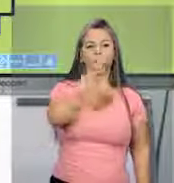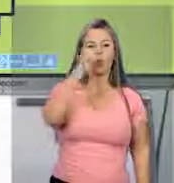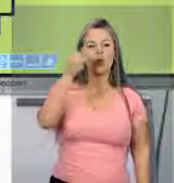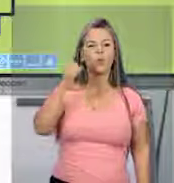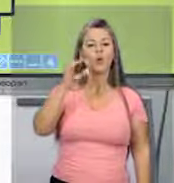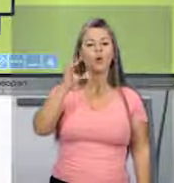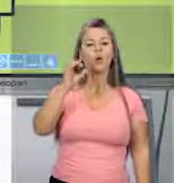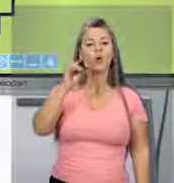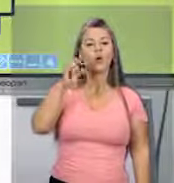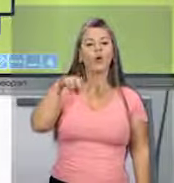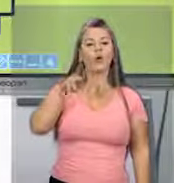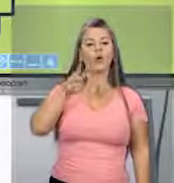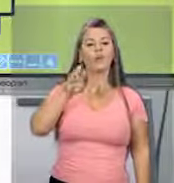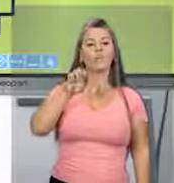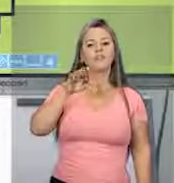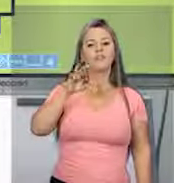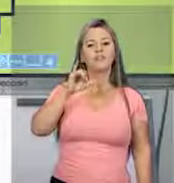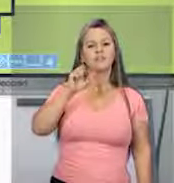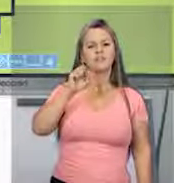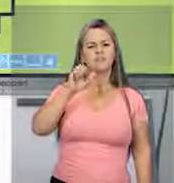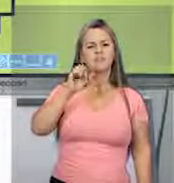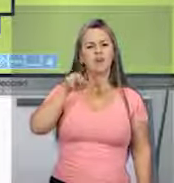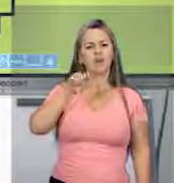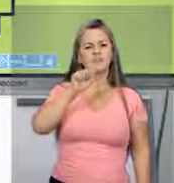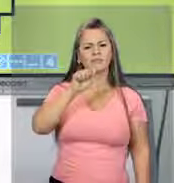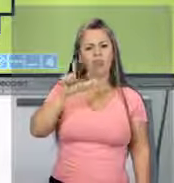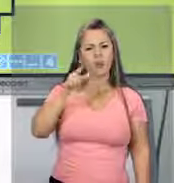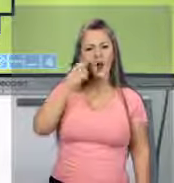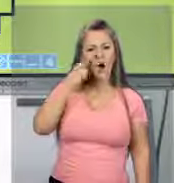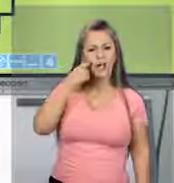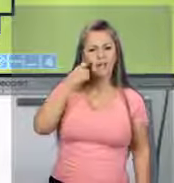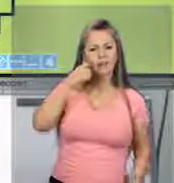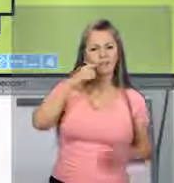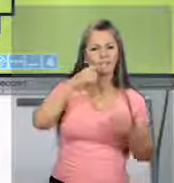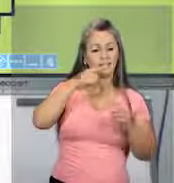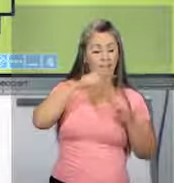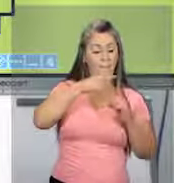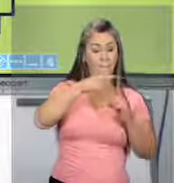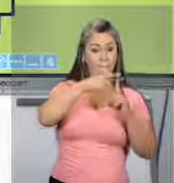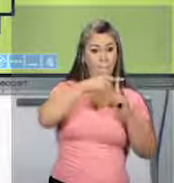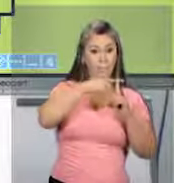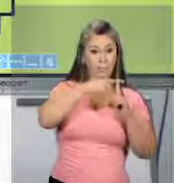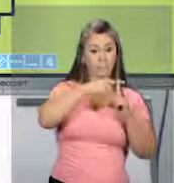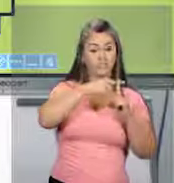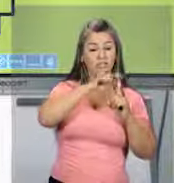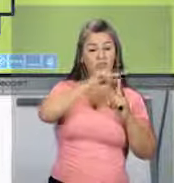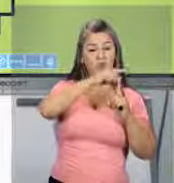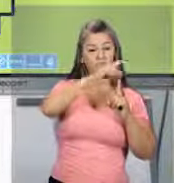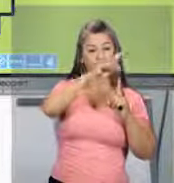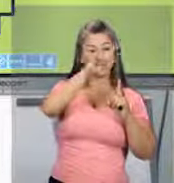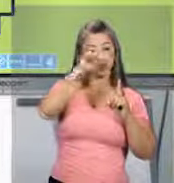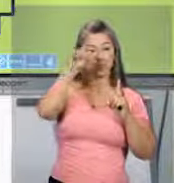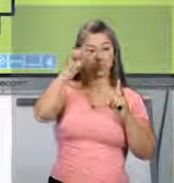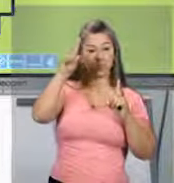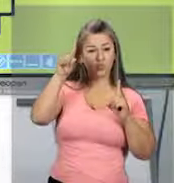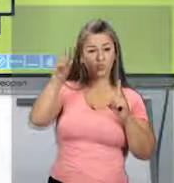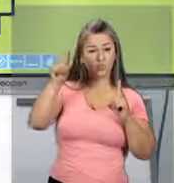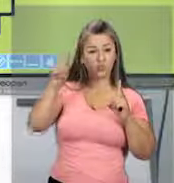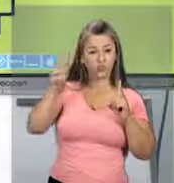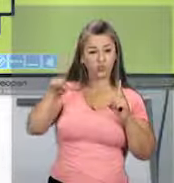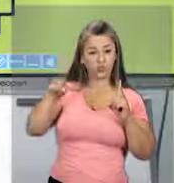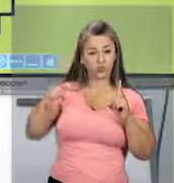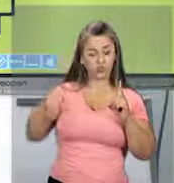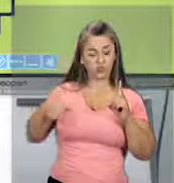convencional. Como eu sei? Ela está saindo do polo positivo, que é o segmento maior do